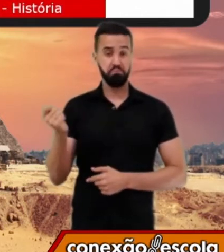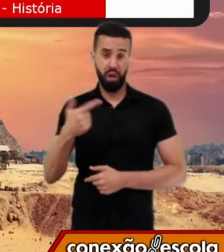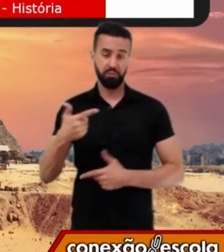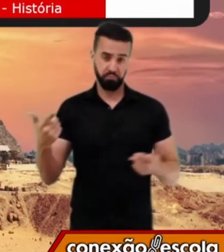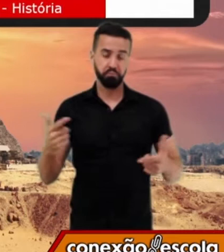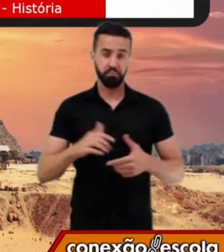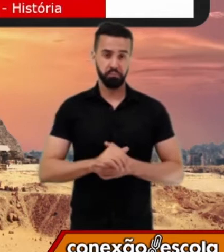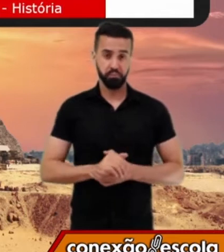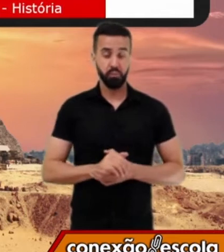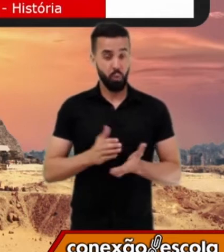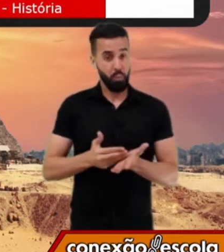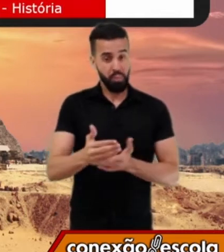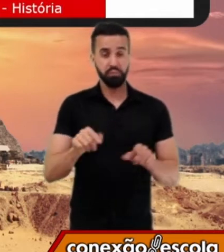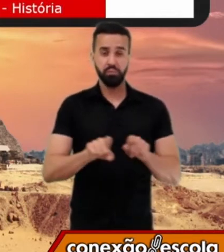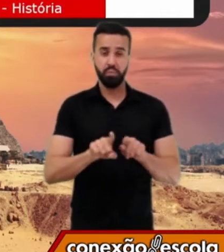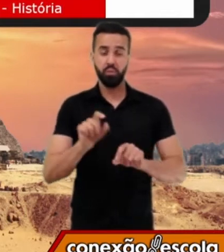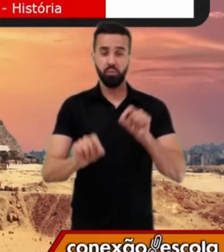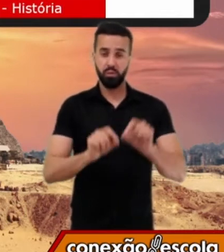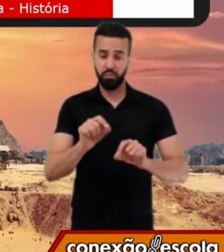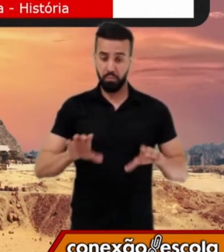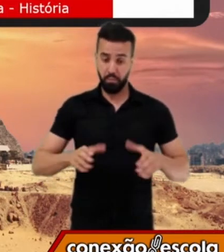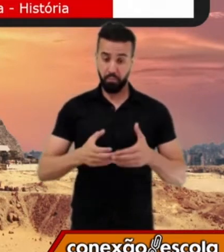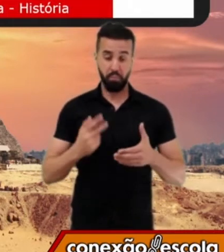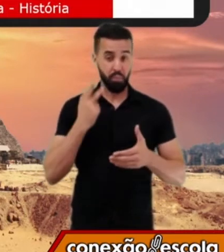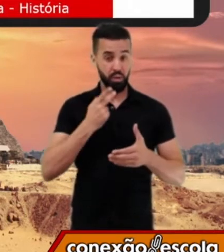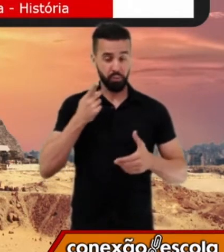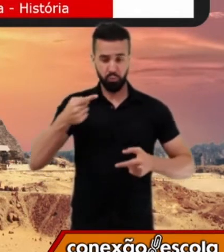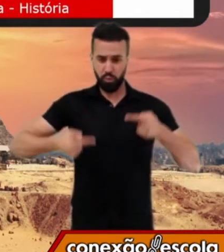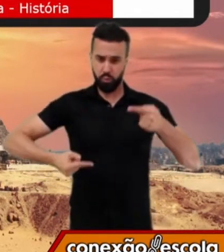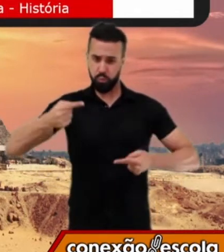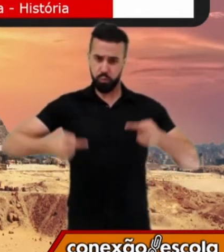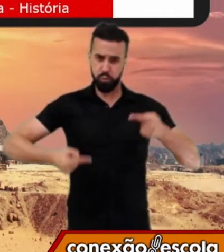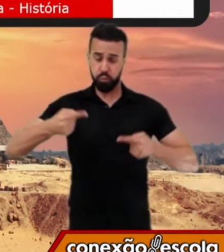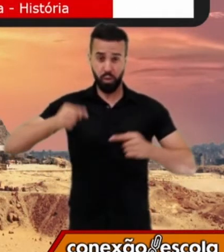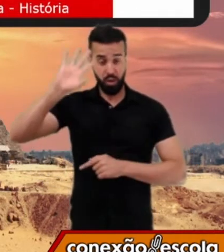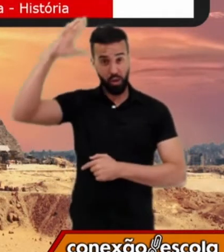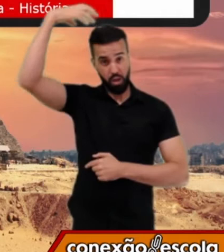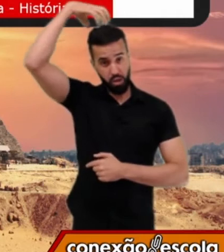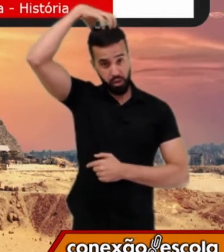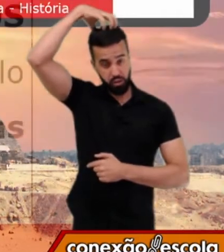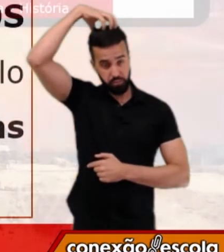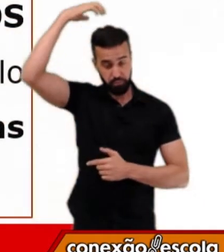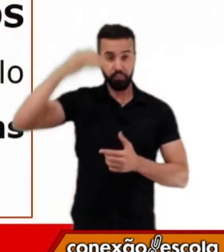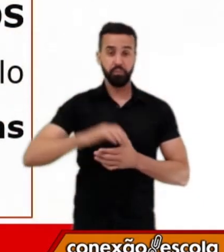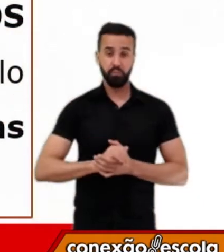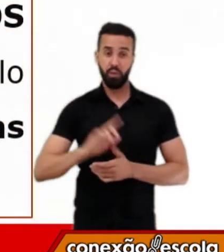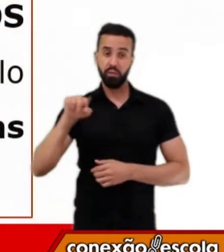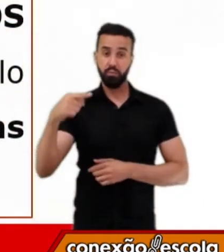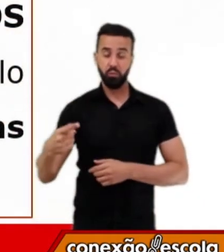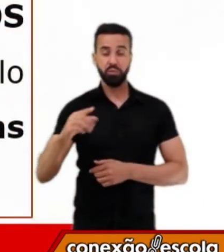I ele começa esse atrito entre o parlamento e o rei. Depois nós vemos também com Carlos